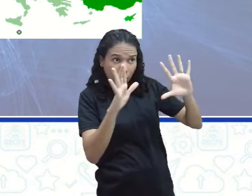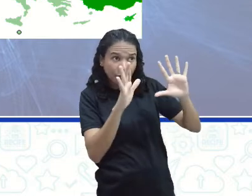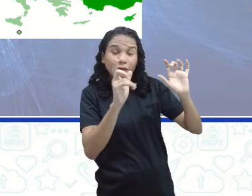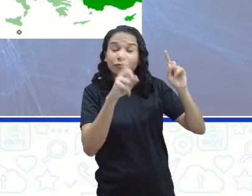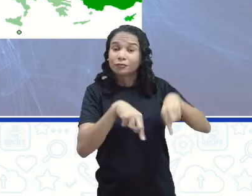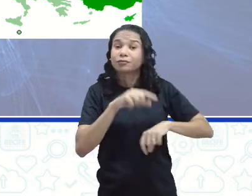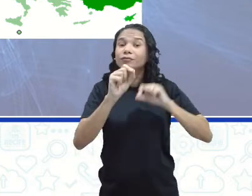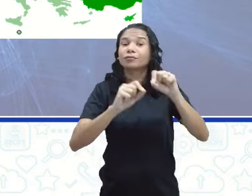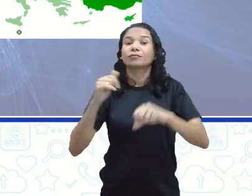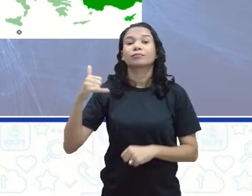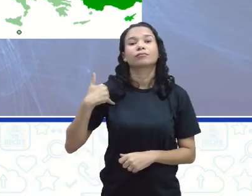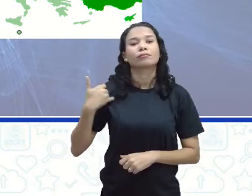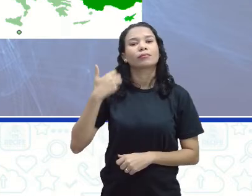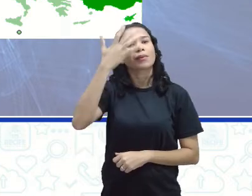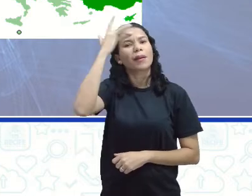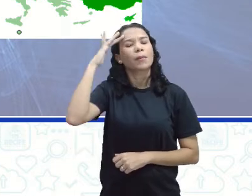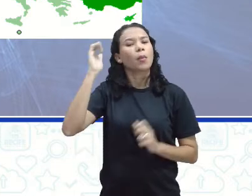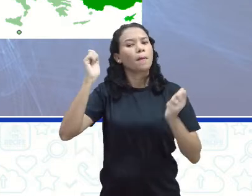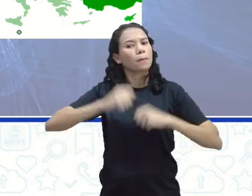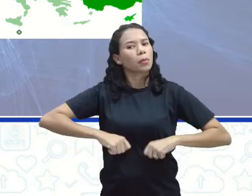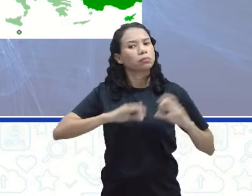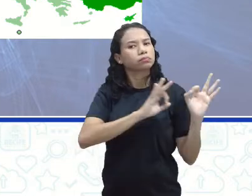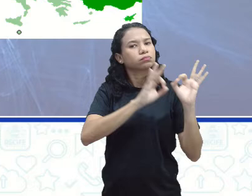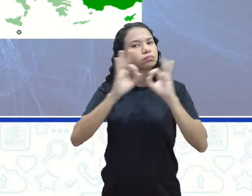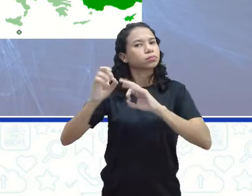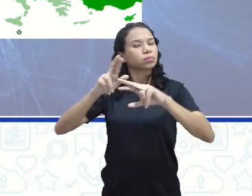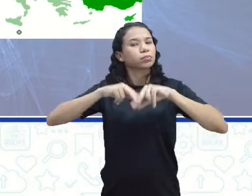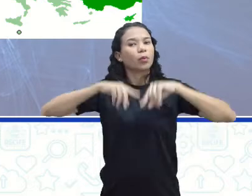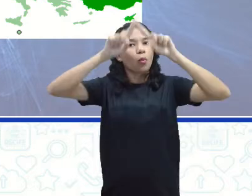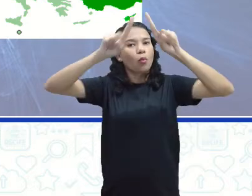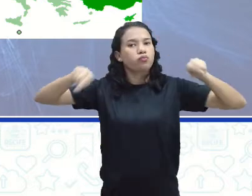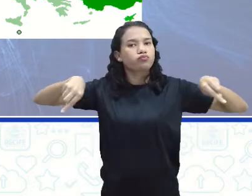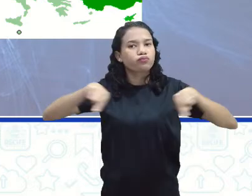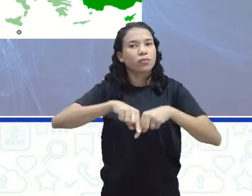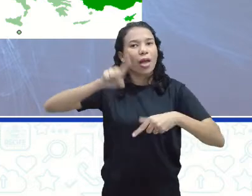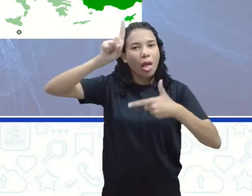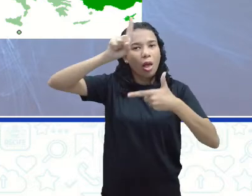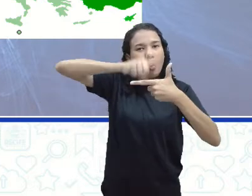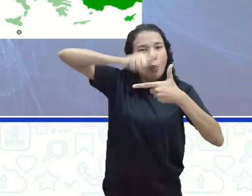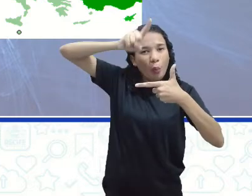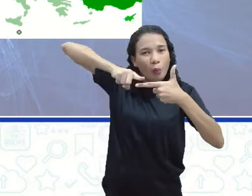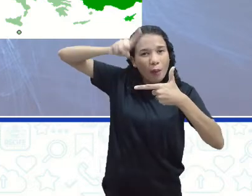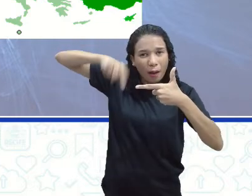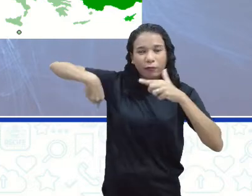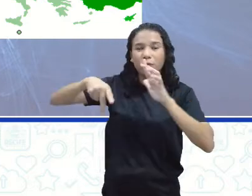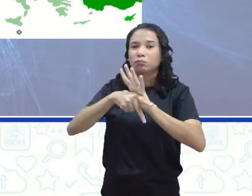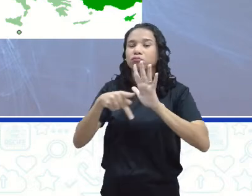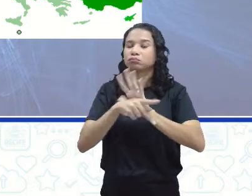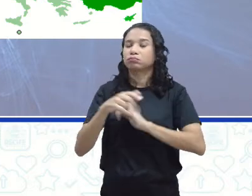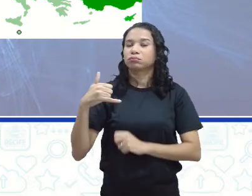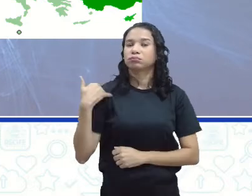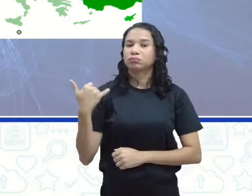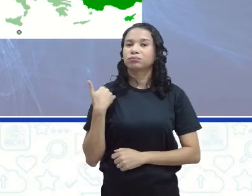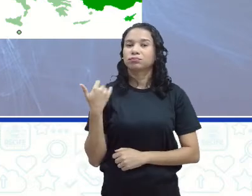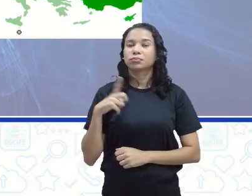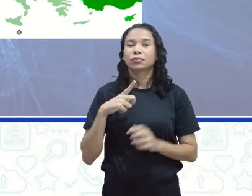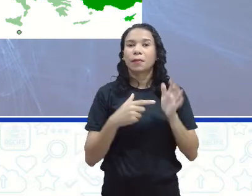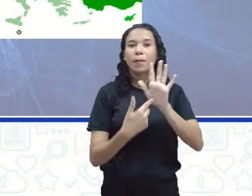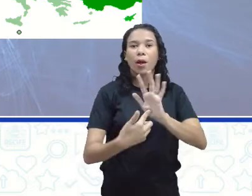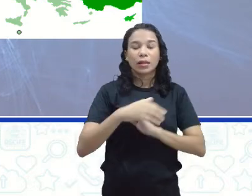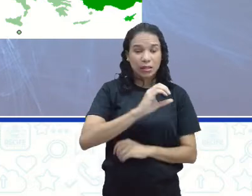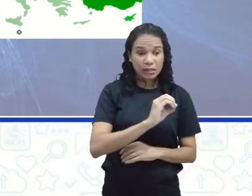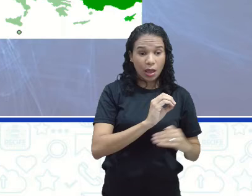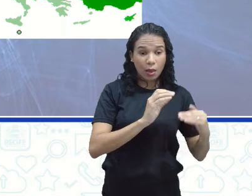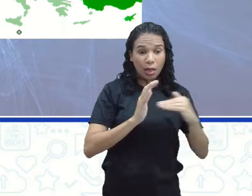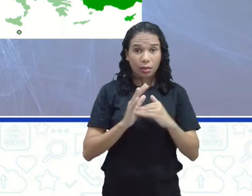É a idade, tá? Então, a pirâmide etária, ela mostra por faixa etária, né? Então, começa aí de 0